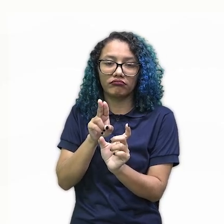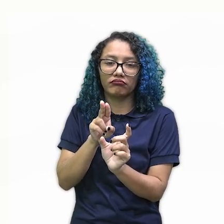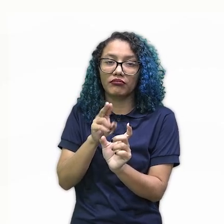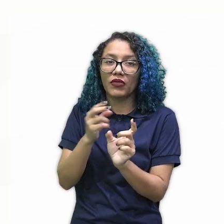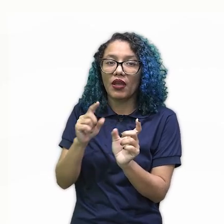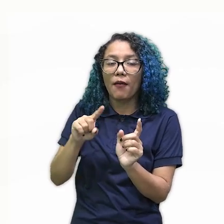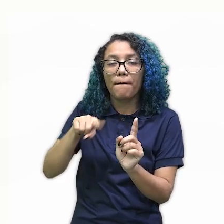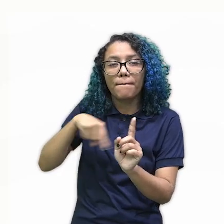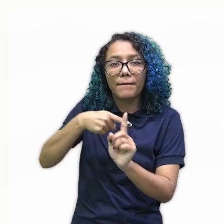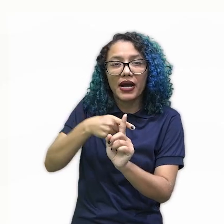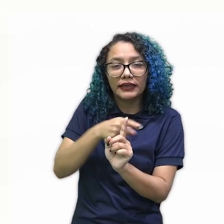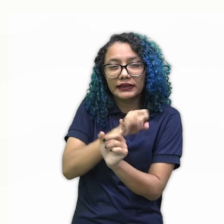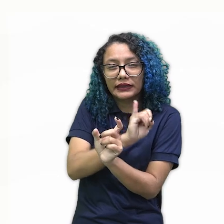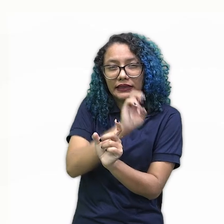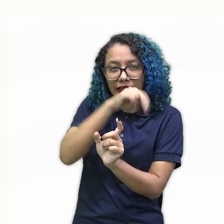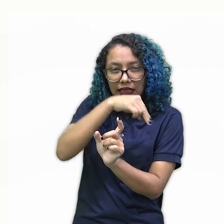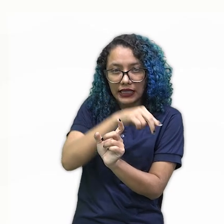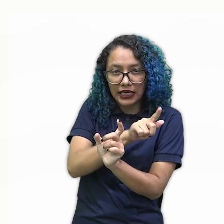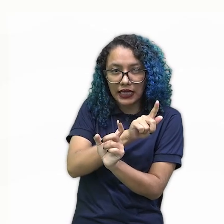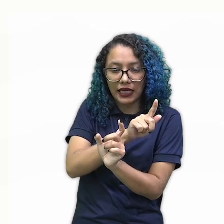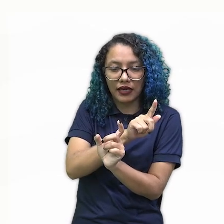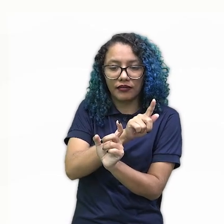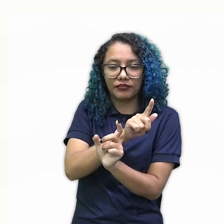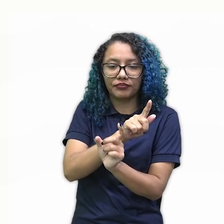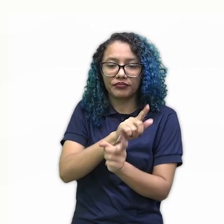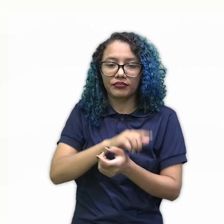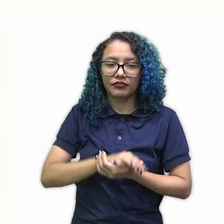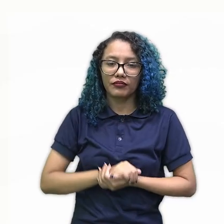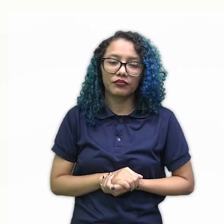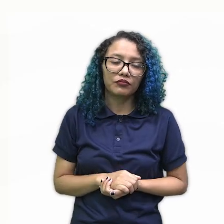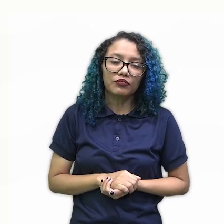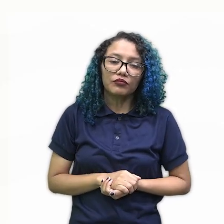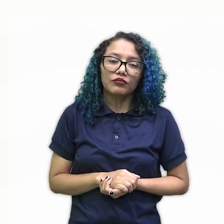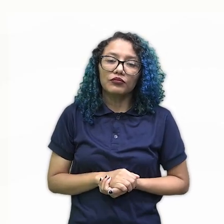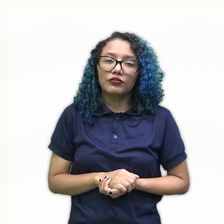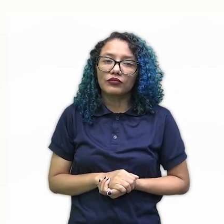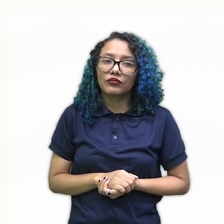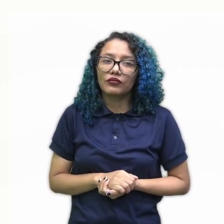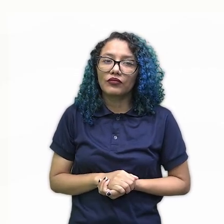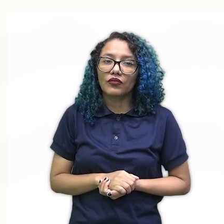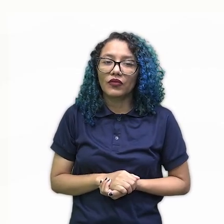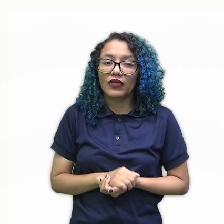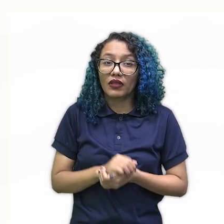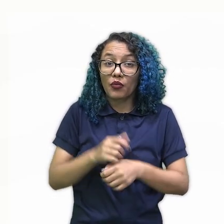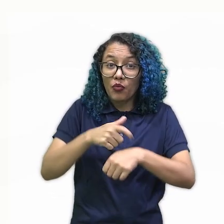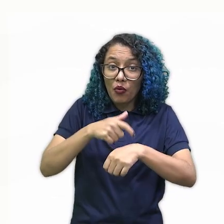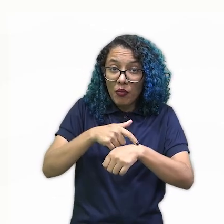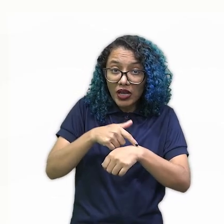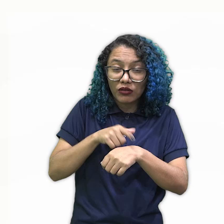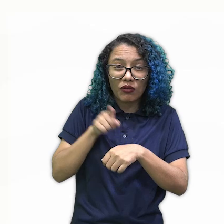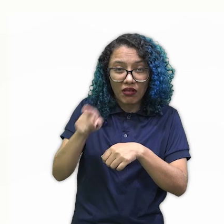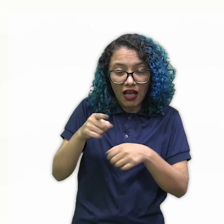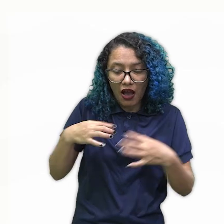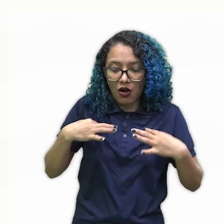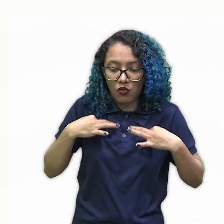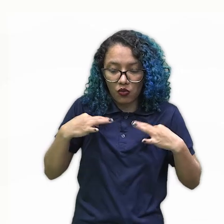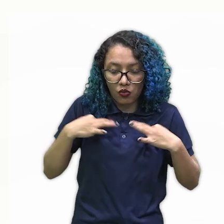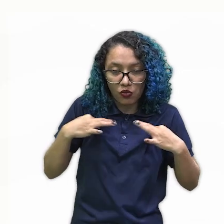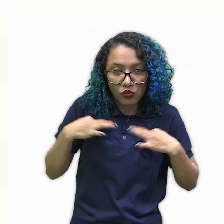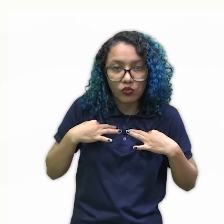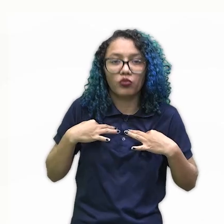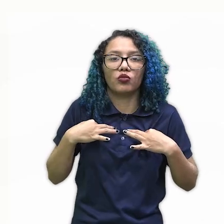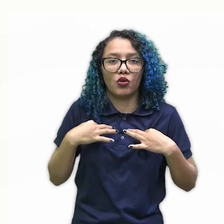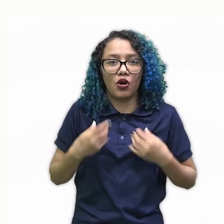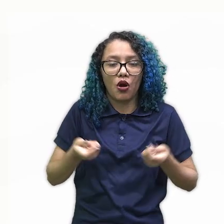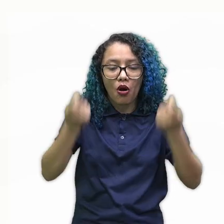a cultura, stories and traditions of the Amazon. Então, cada fantasia